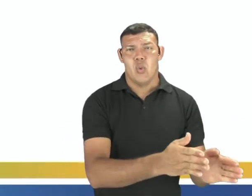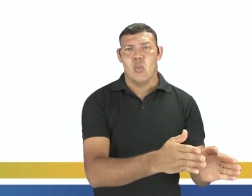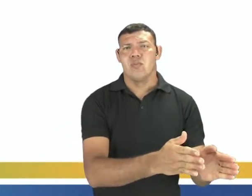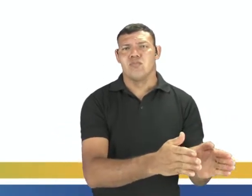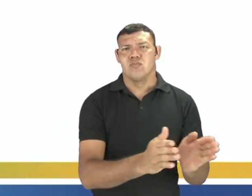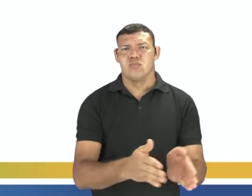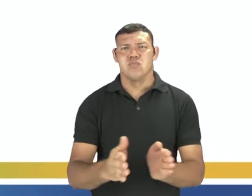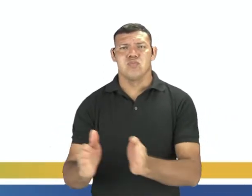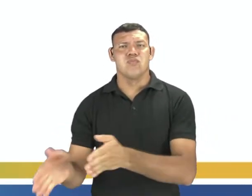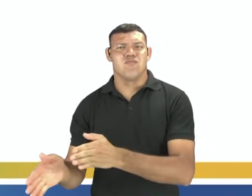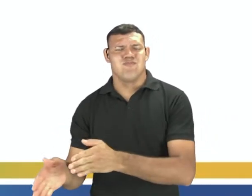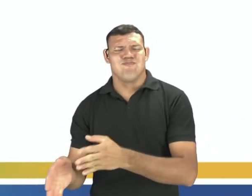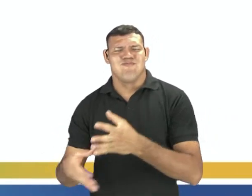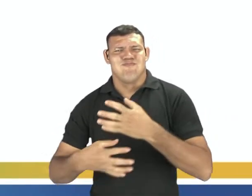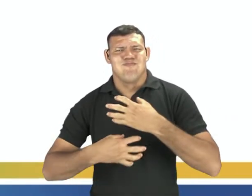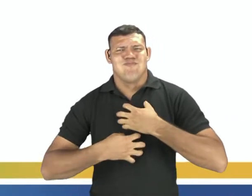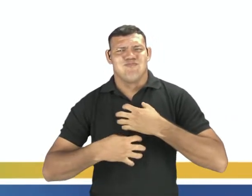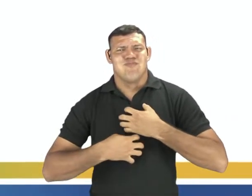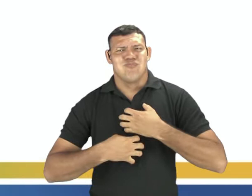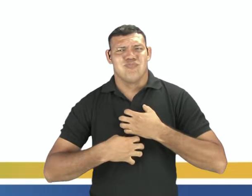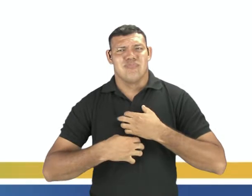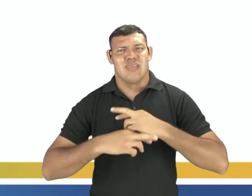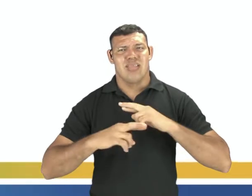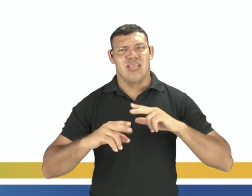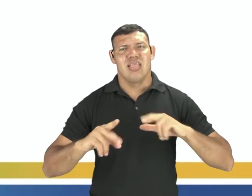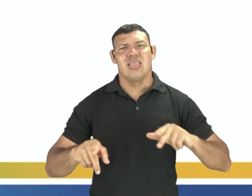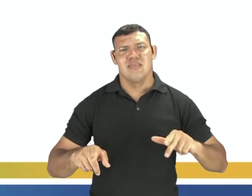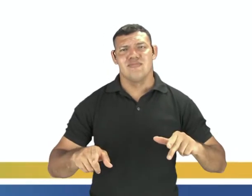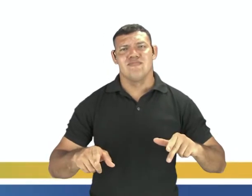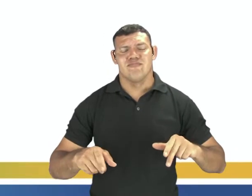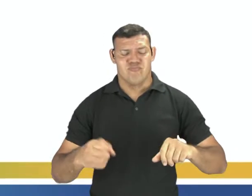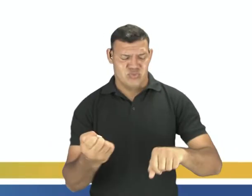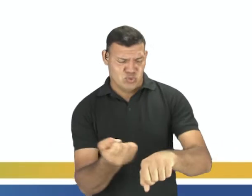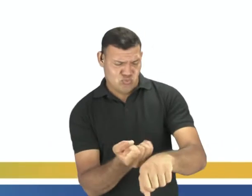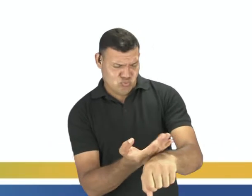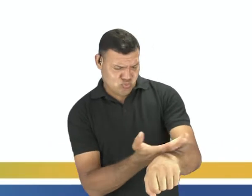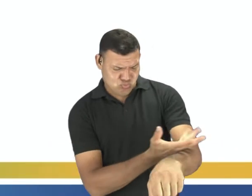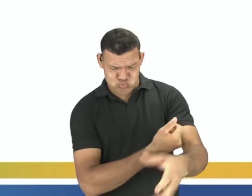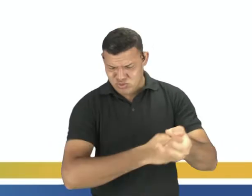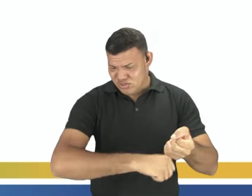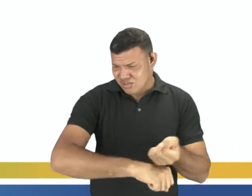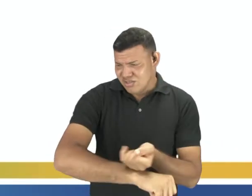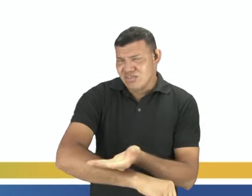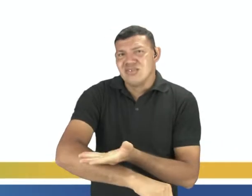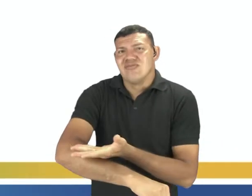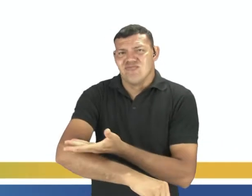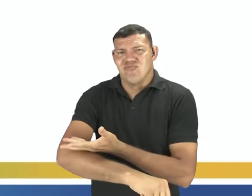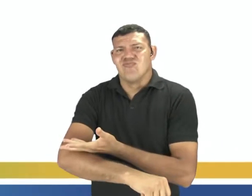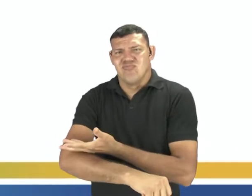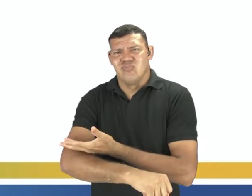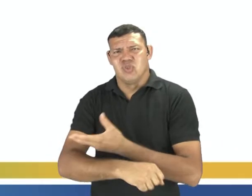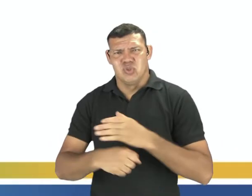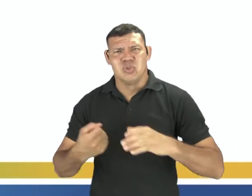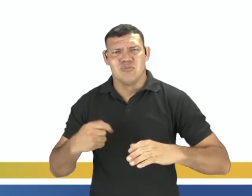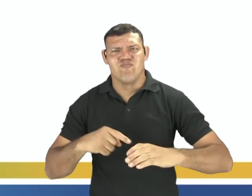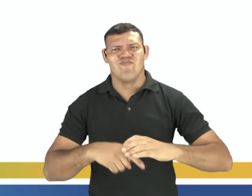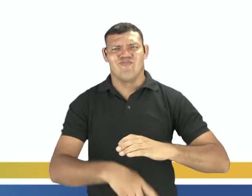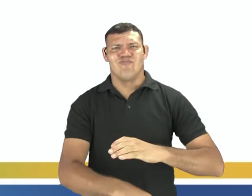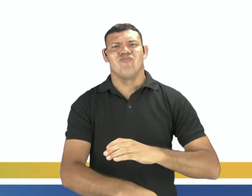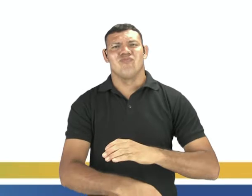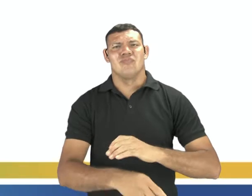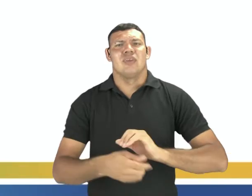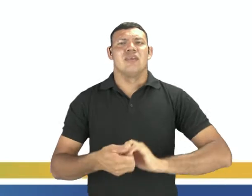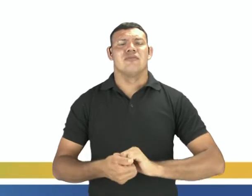sentir vários sentimentos diferentes. As emoções, elas são vividas com muita intensidade, por